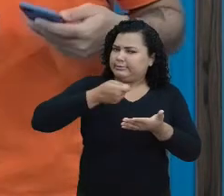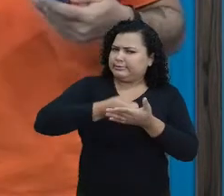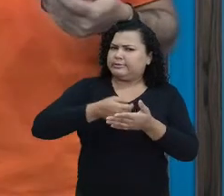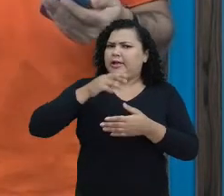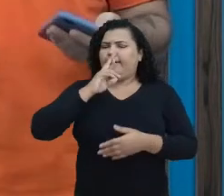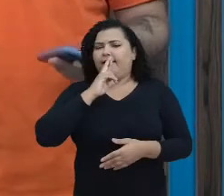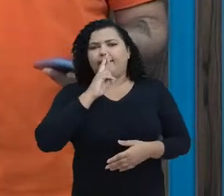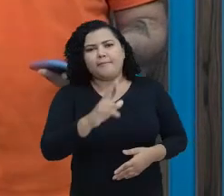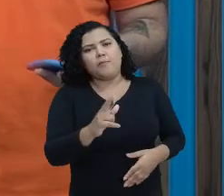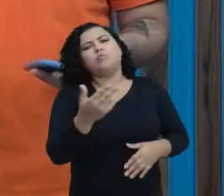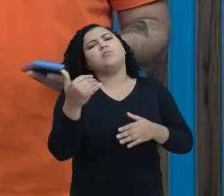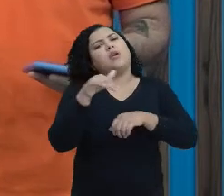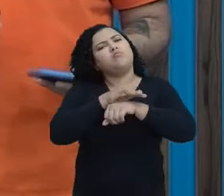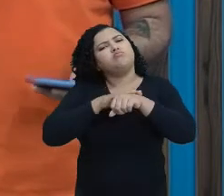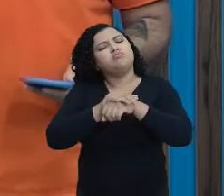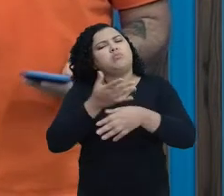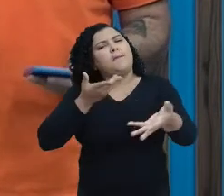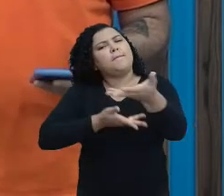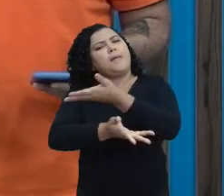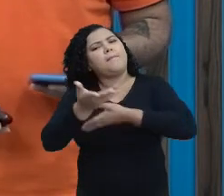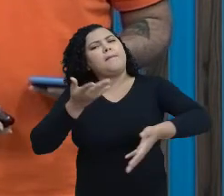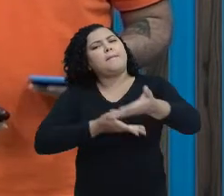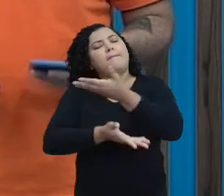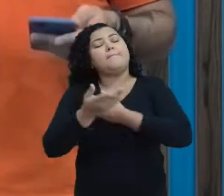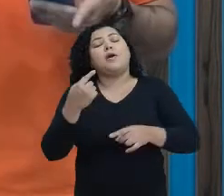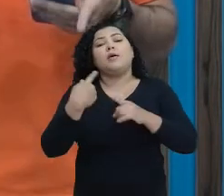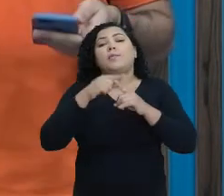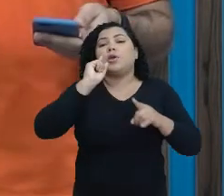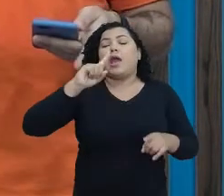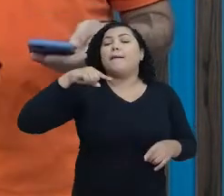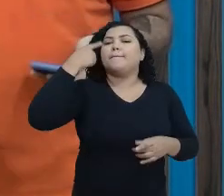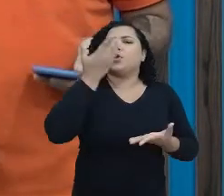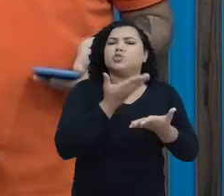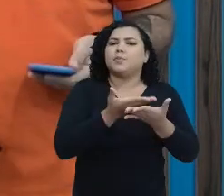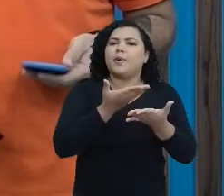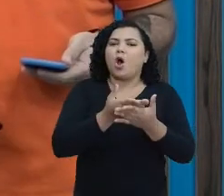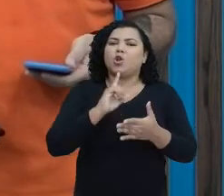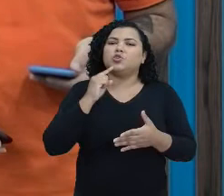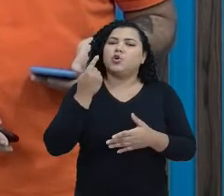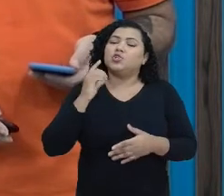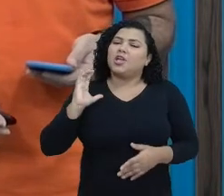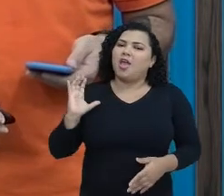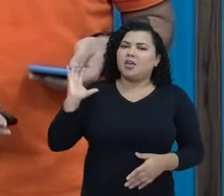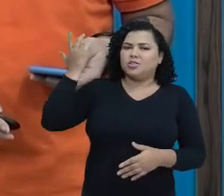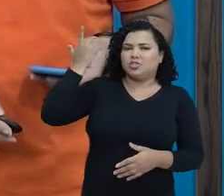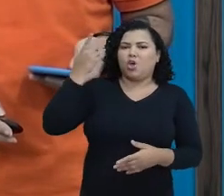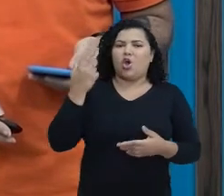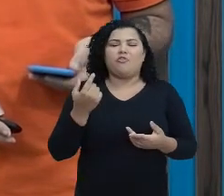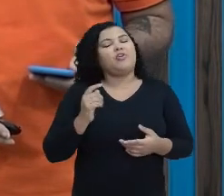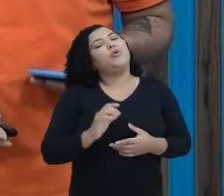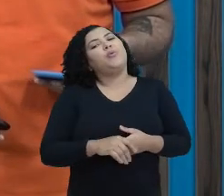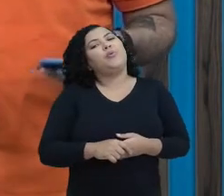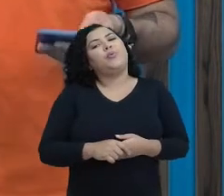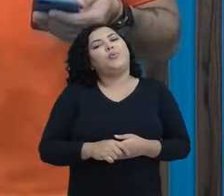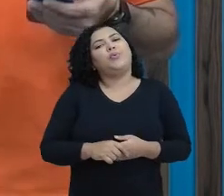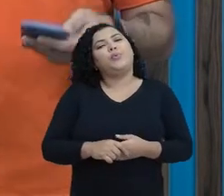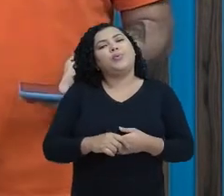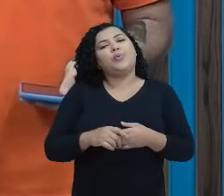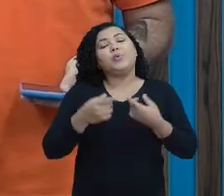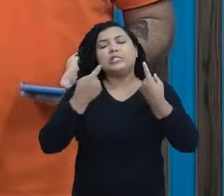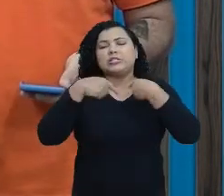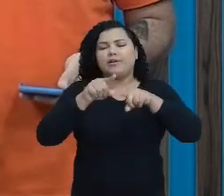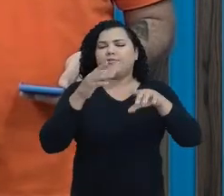comentar, você tirar algumas dúvidas, porque a próxima aula a gente começa justamente pela solução desse desafio, tá certo?